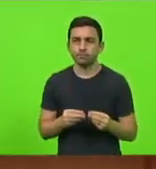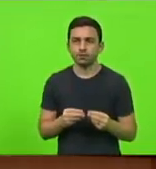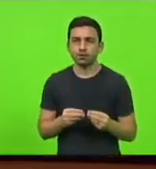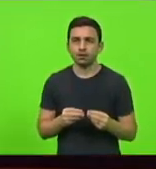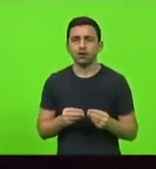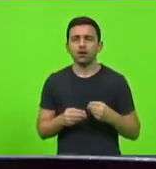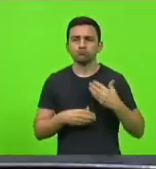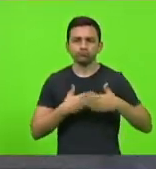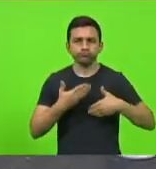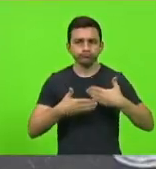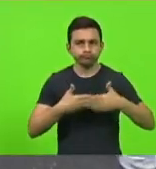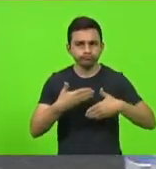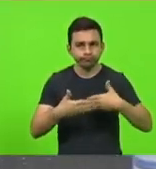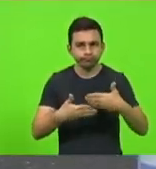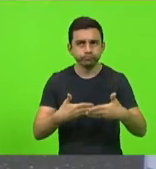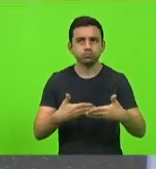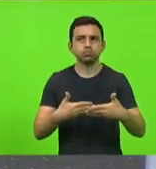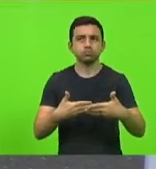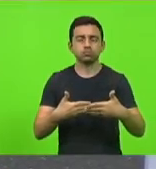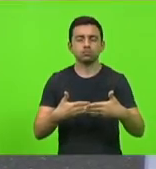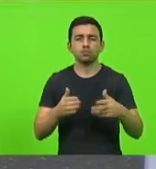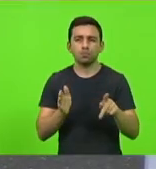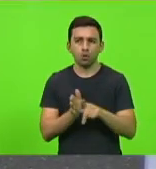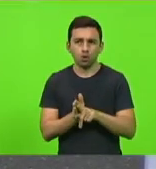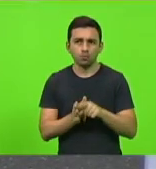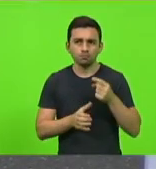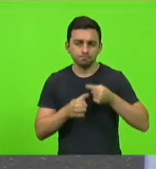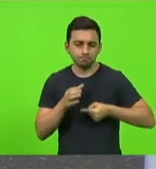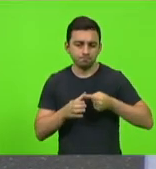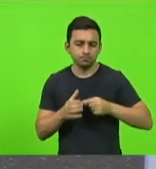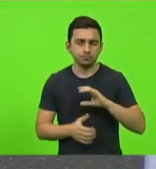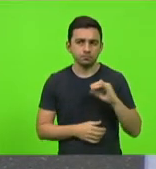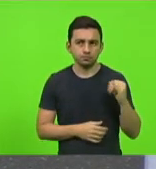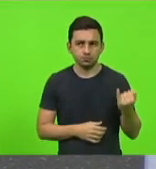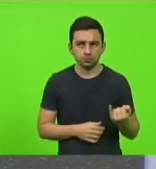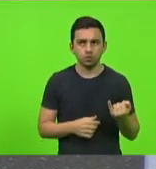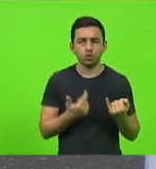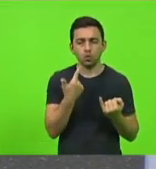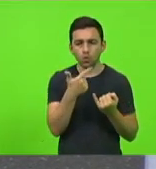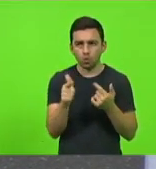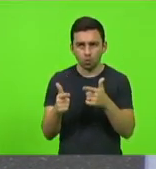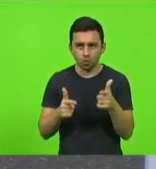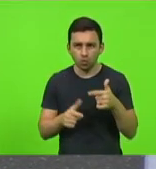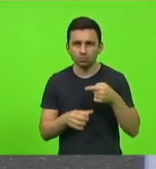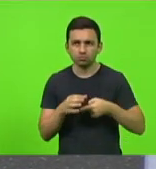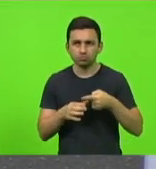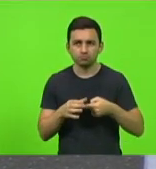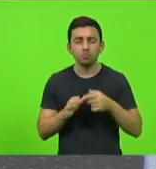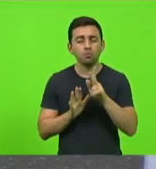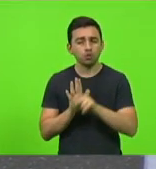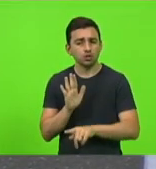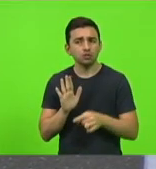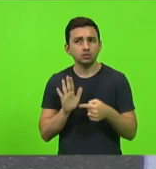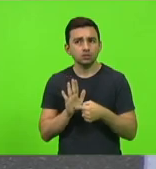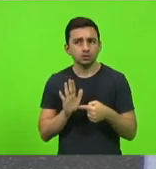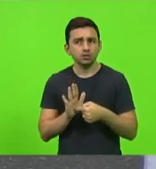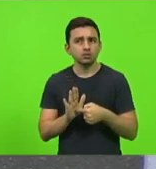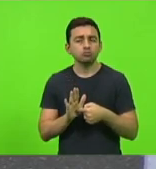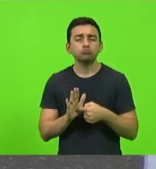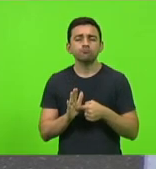durante a tramitação aqui na Comissão de Justiça e nas demais comissões, e o projeto foi